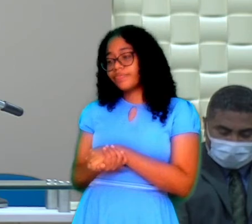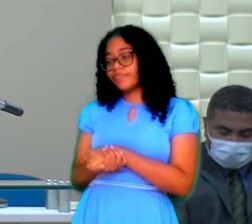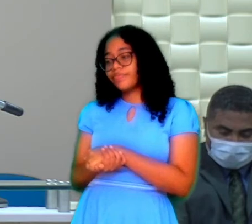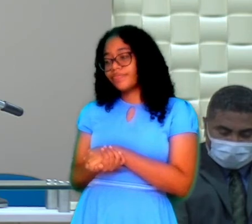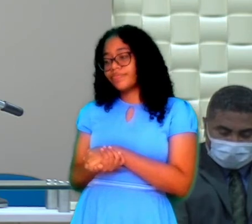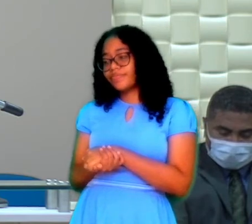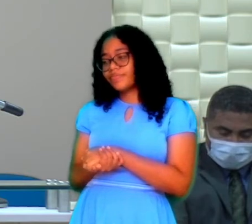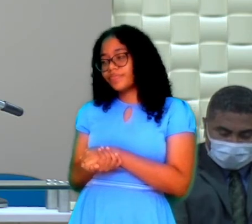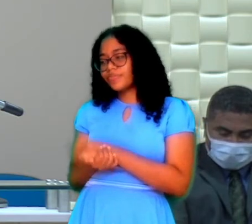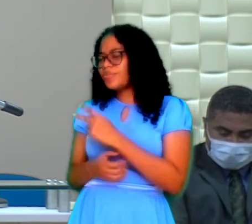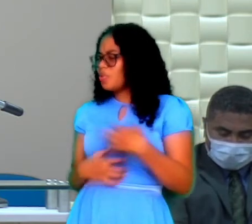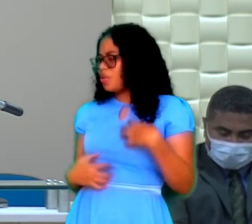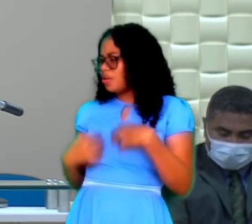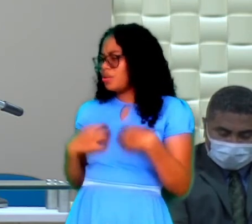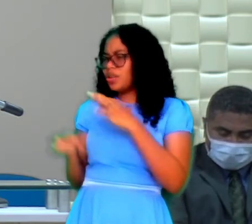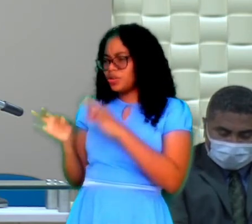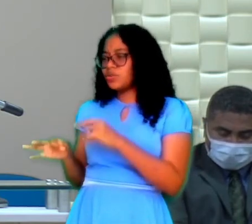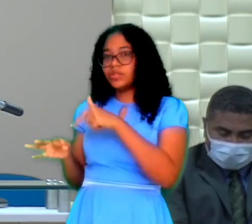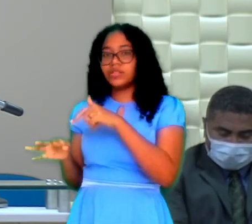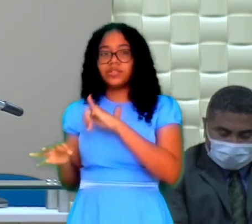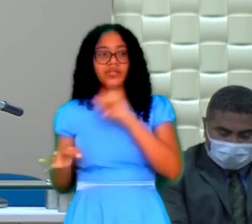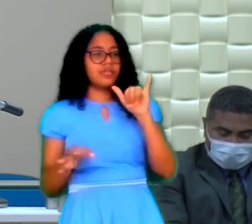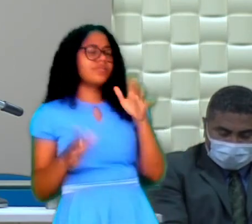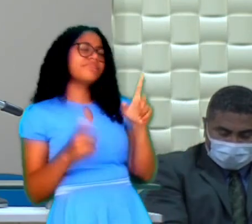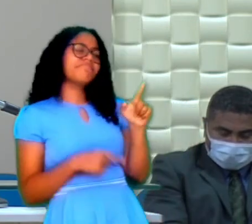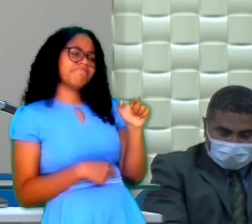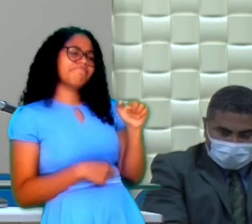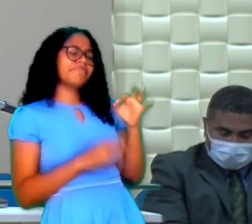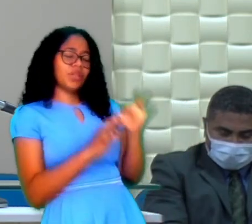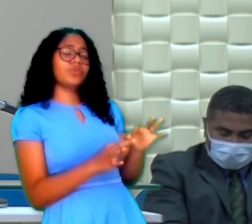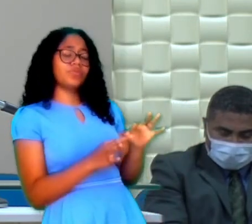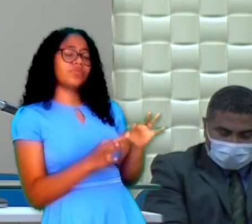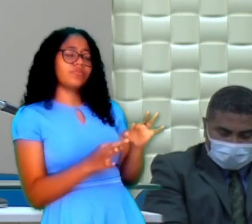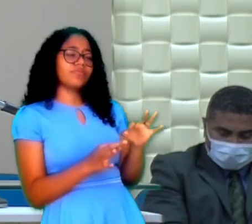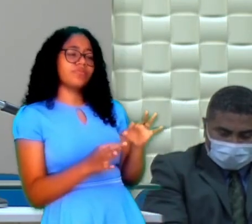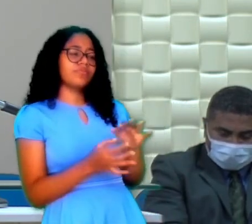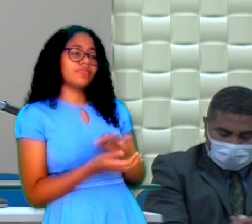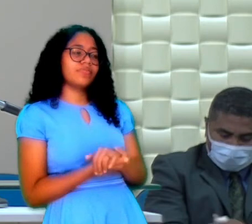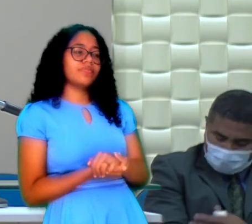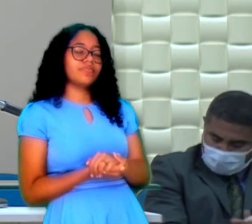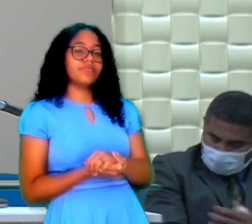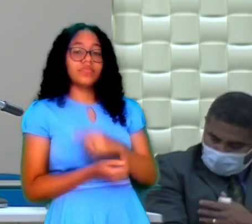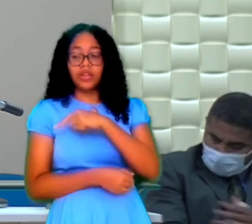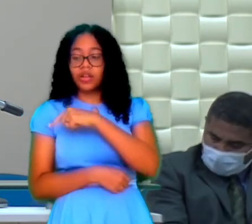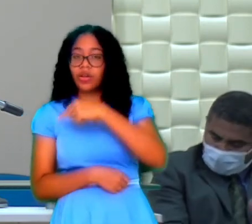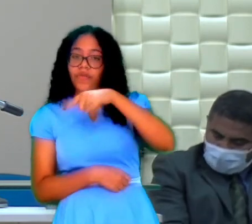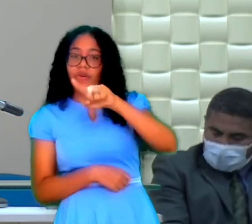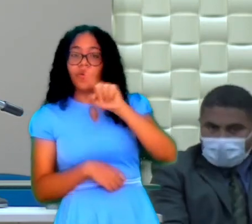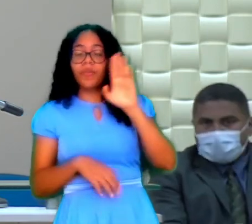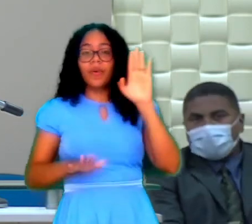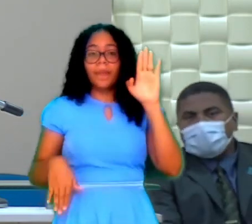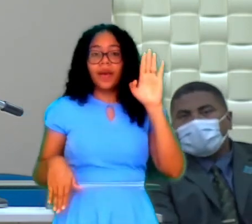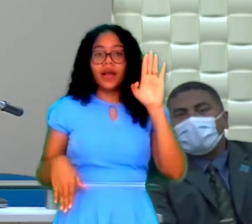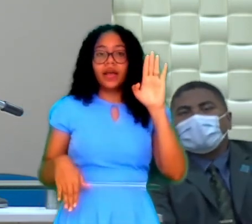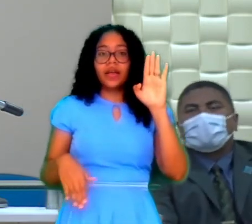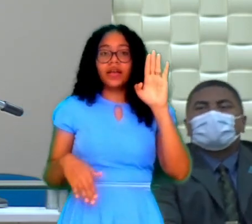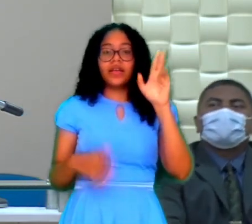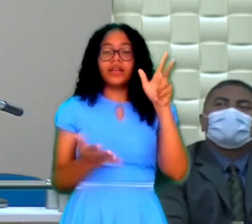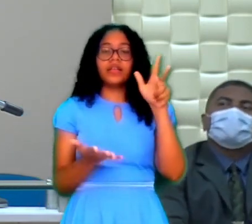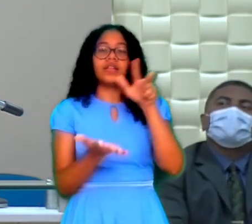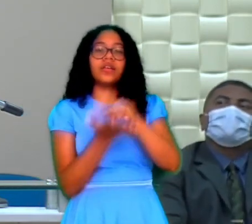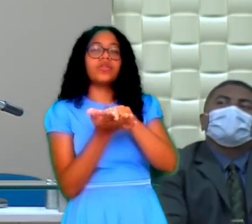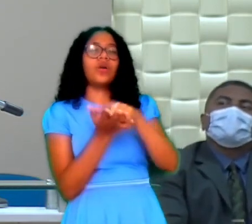vou Te servir. Agora eu vou dar o melhor exemplo, Senhor. Eu darei exemplo ao